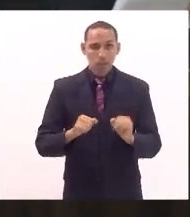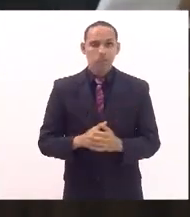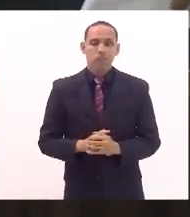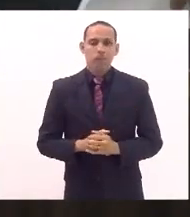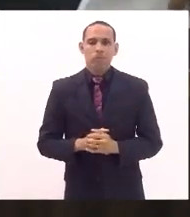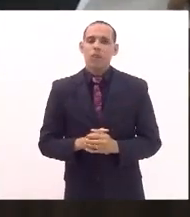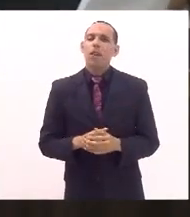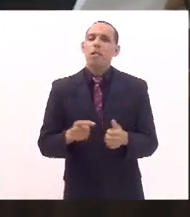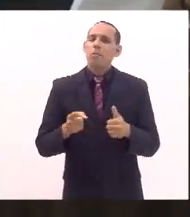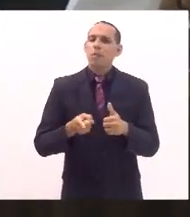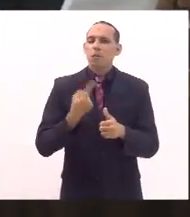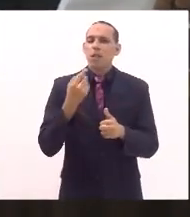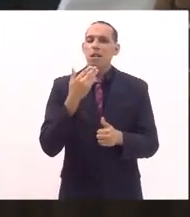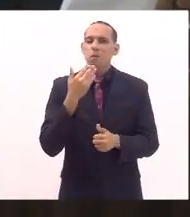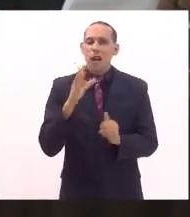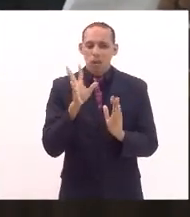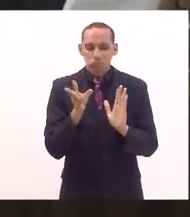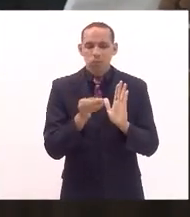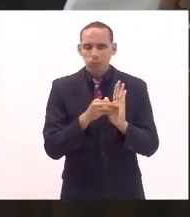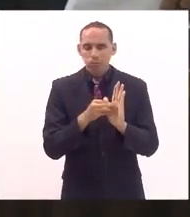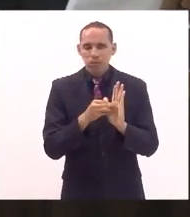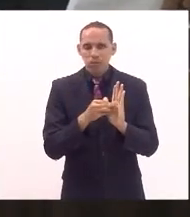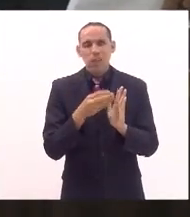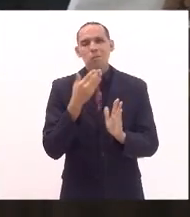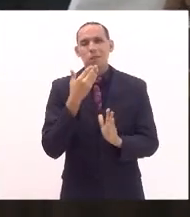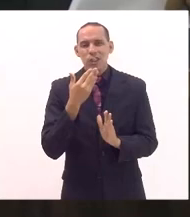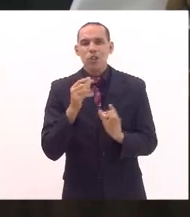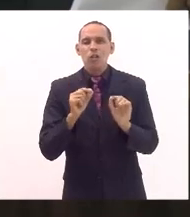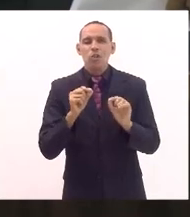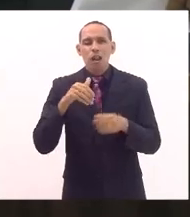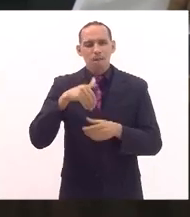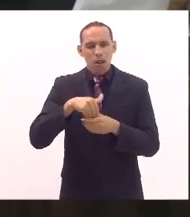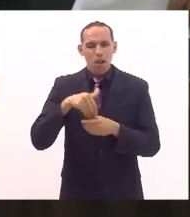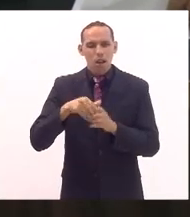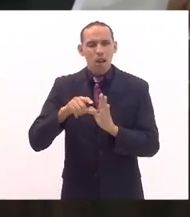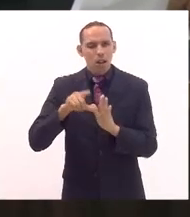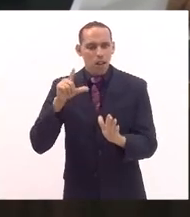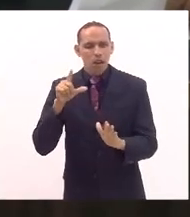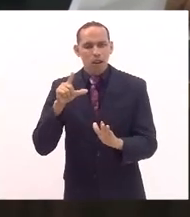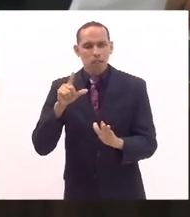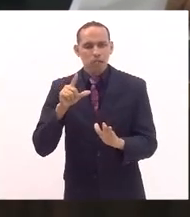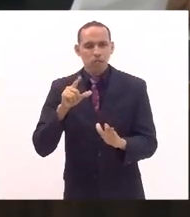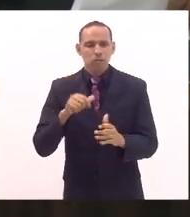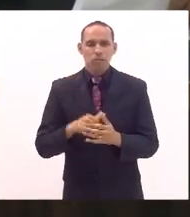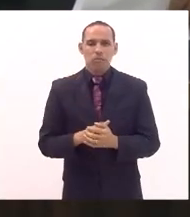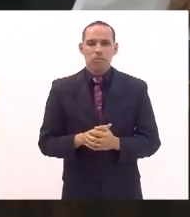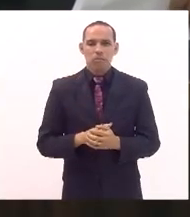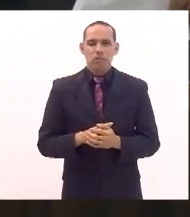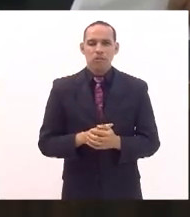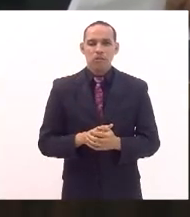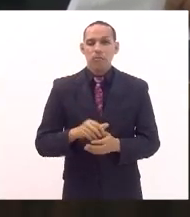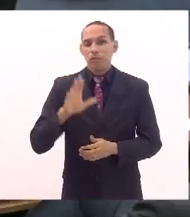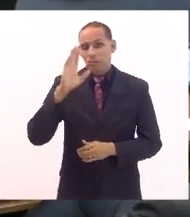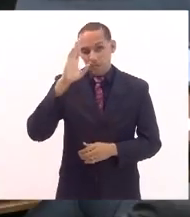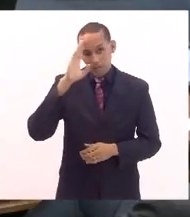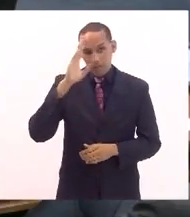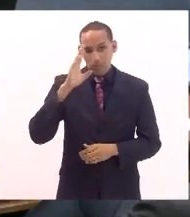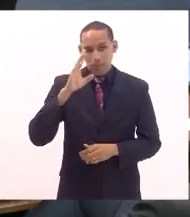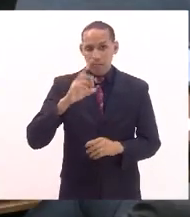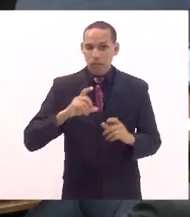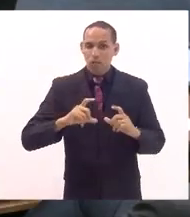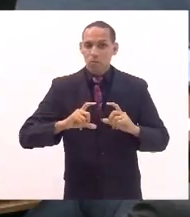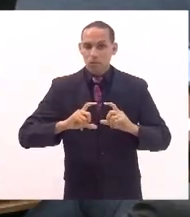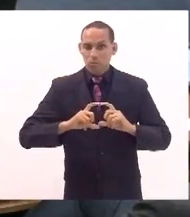o primeiro nós temos pedido de inclusões e tal vou pedir para que possa voltar antes de Eu nós vemos a falta da medalha do